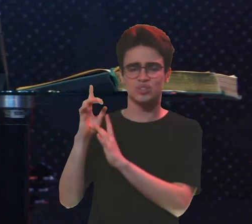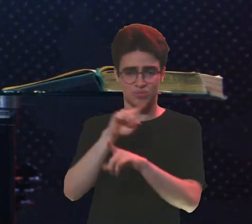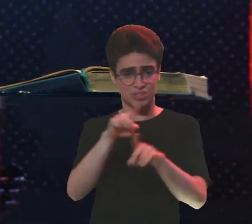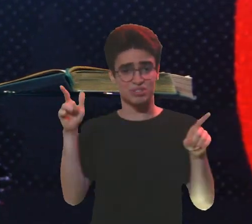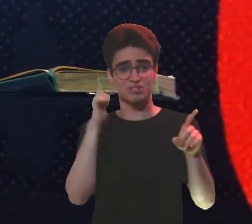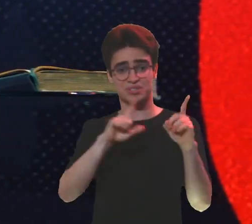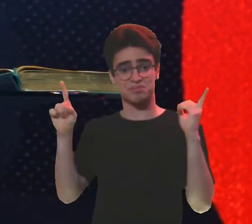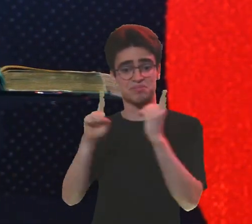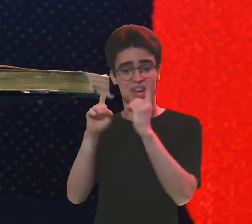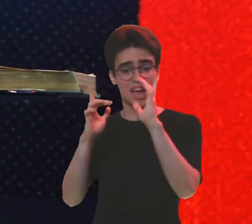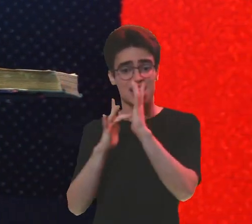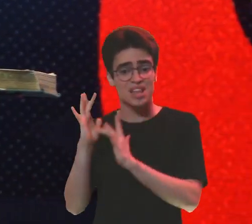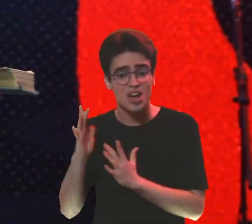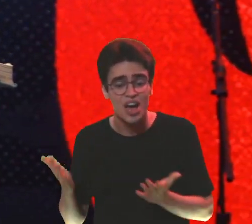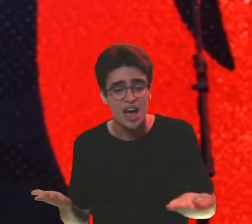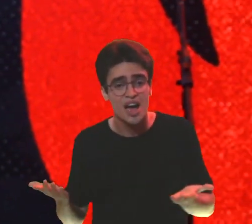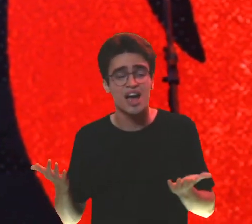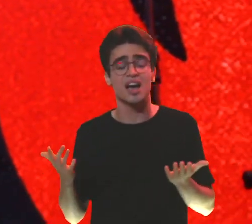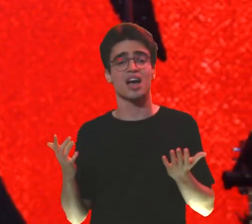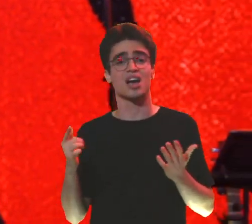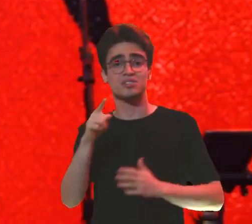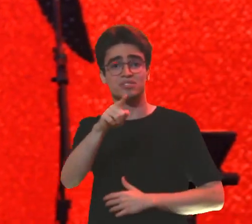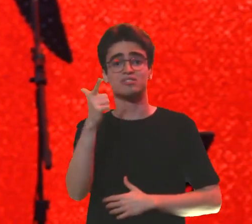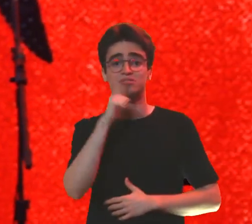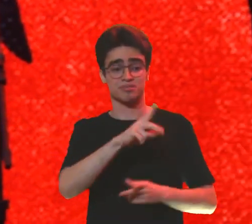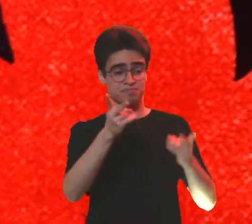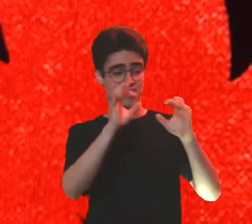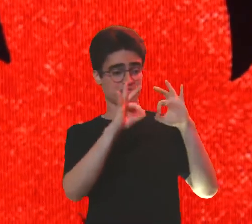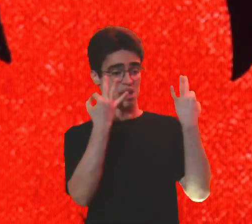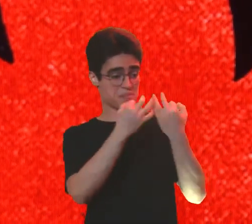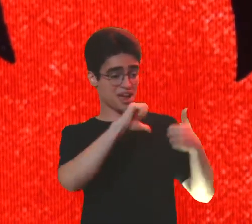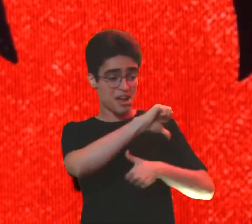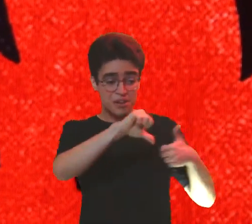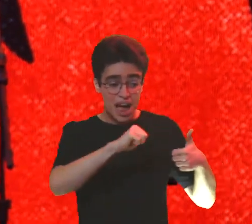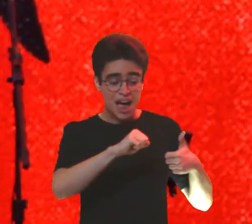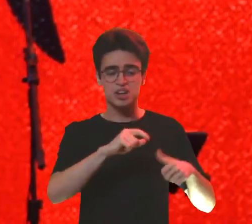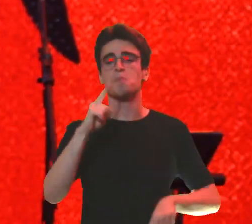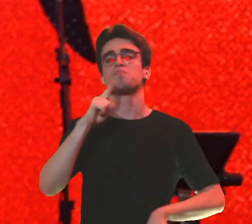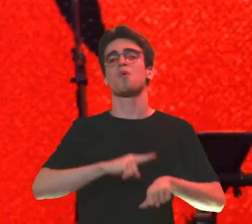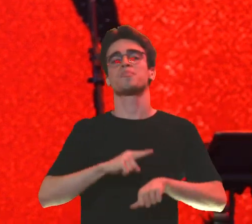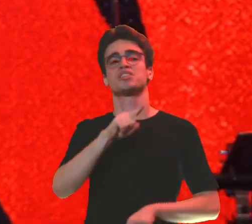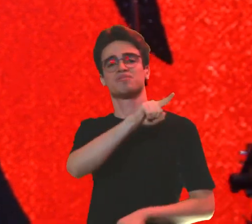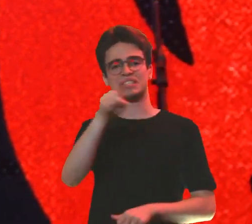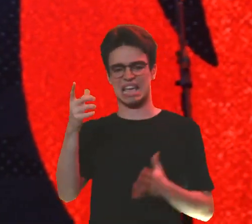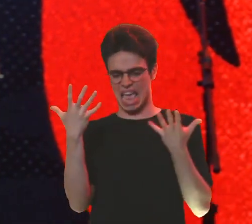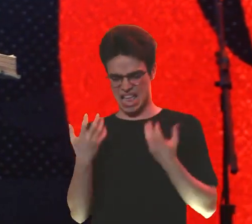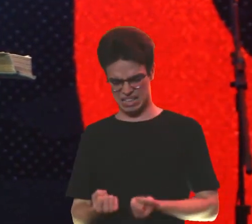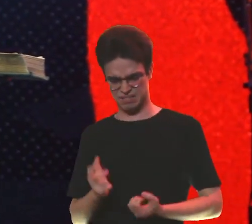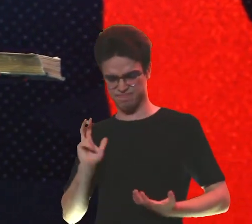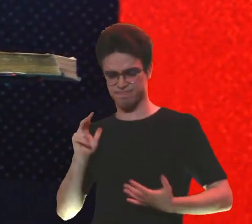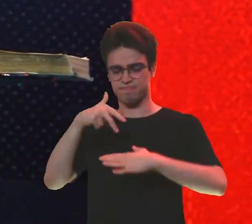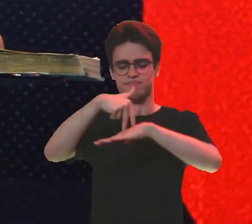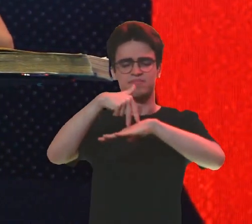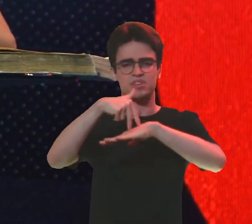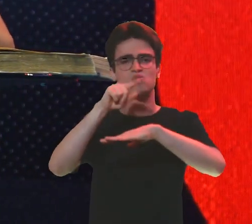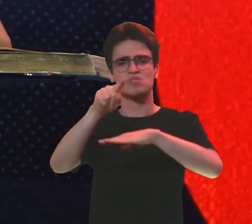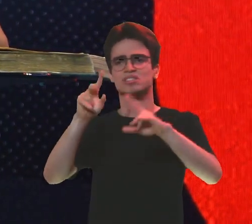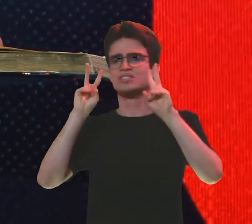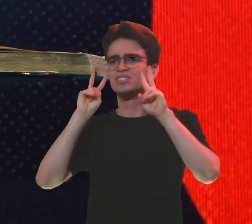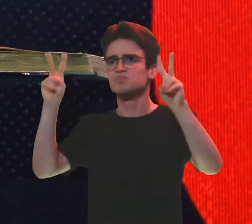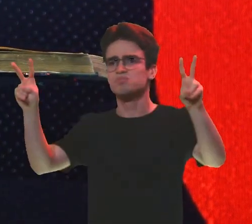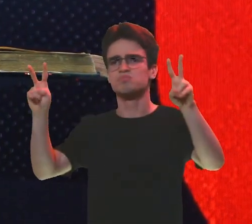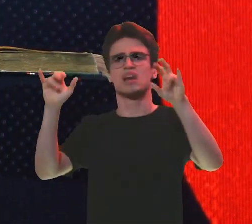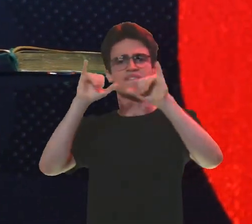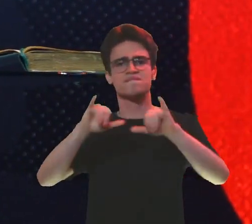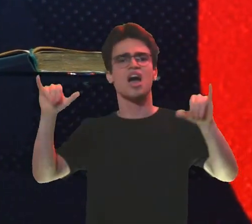lugar? Quando você vai ver sua família transformada, é quando você decidir se levantar como um peregrino, como uma